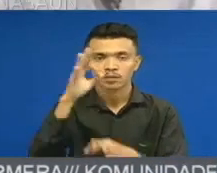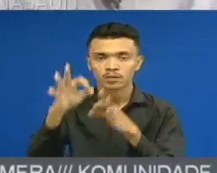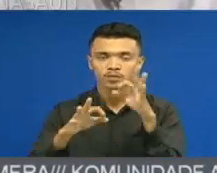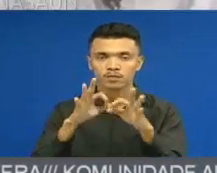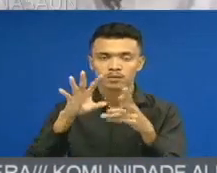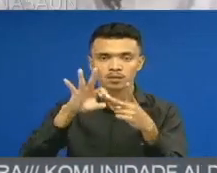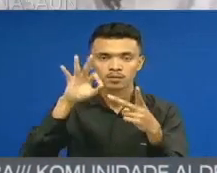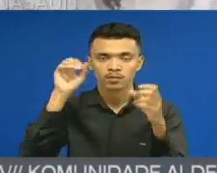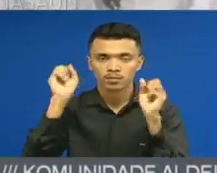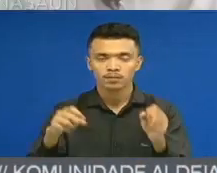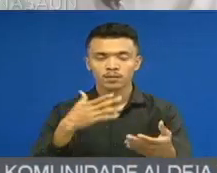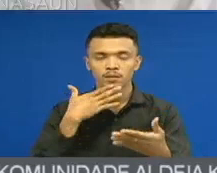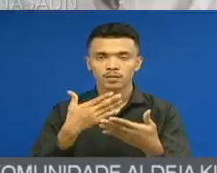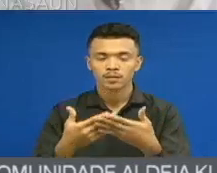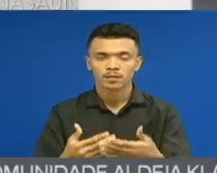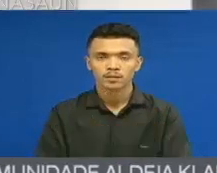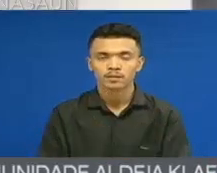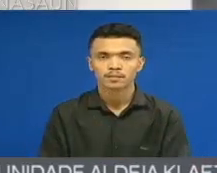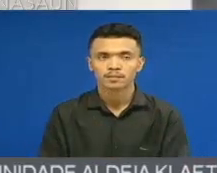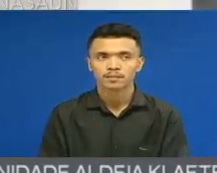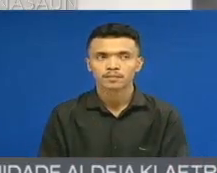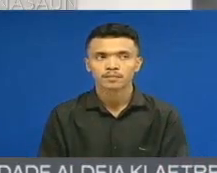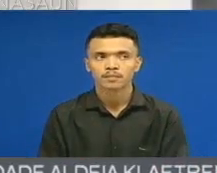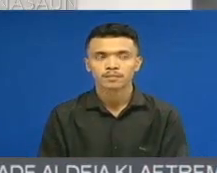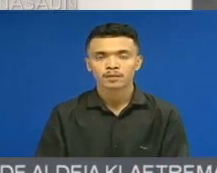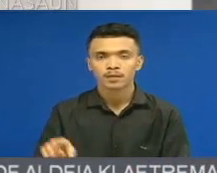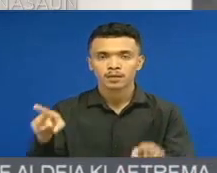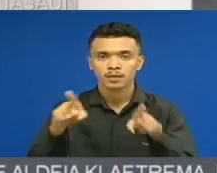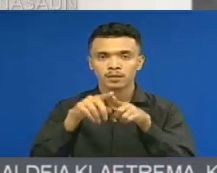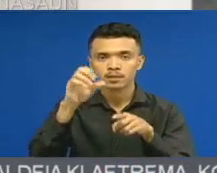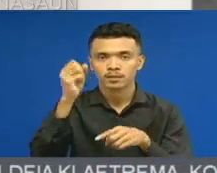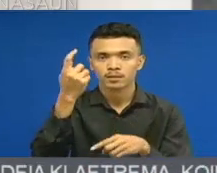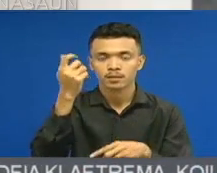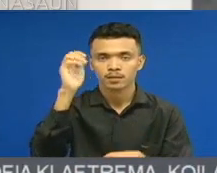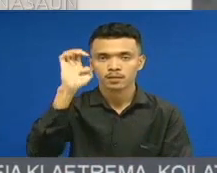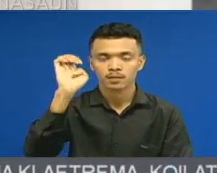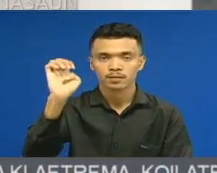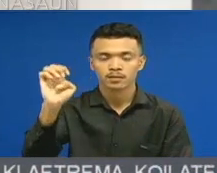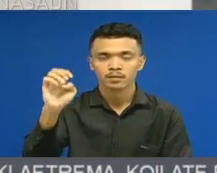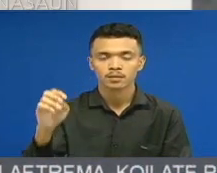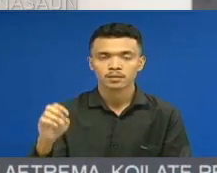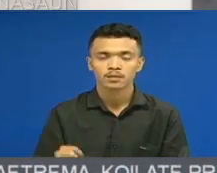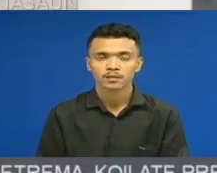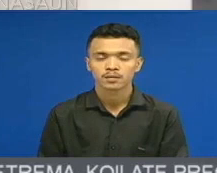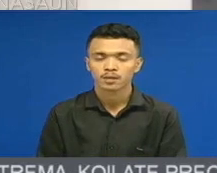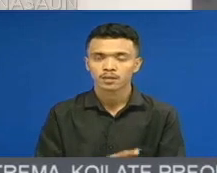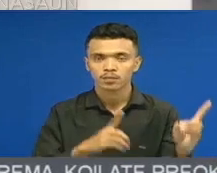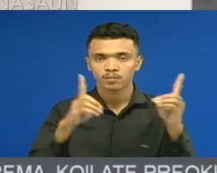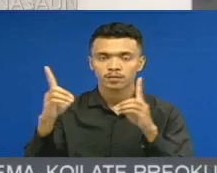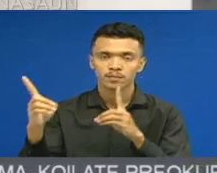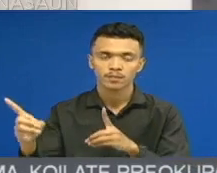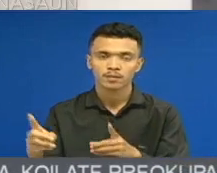eleição suco bela la ho sucesso. Órgão eleitoral Hanessa está como órgão da Nevema que cria,